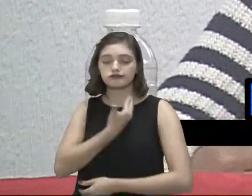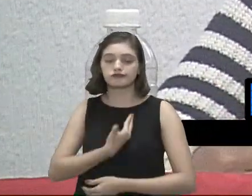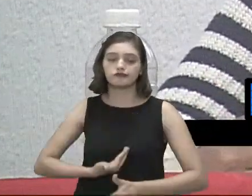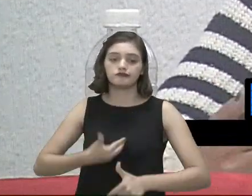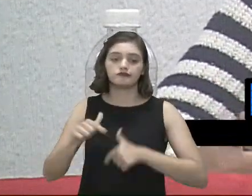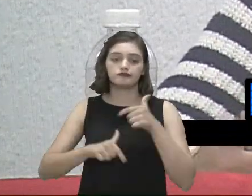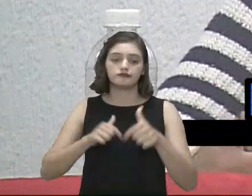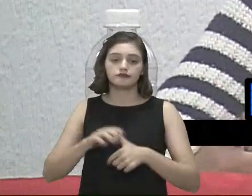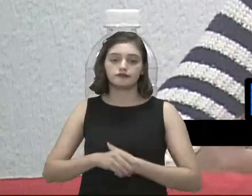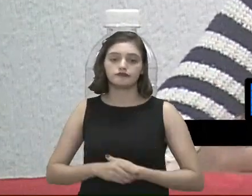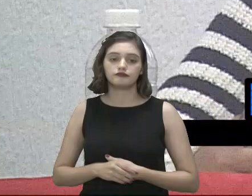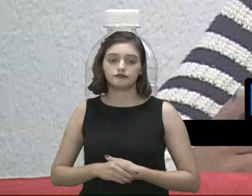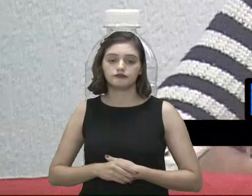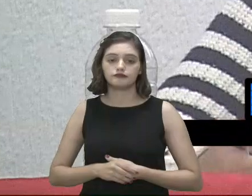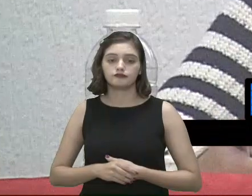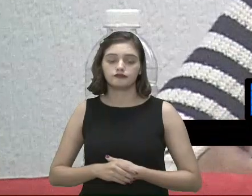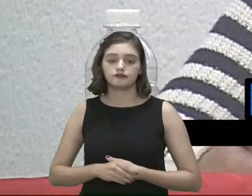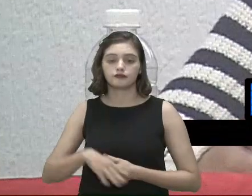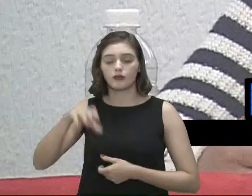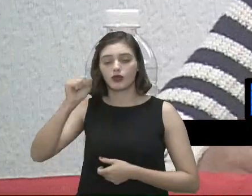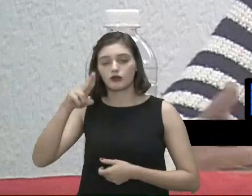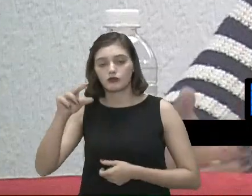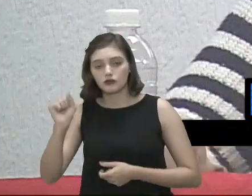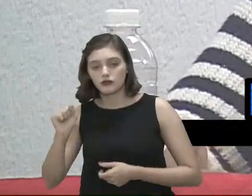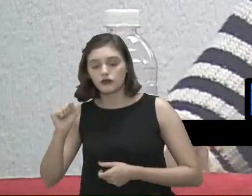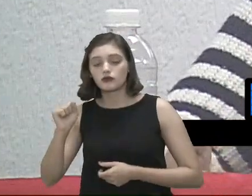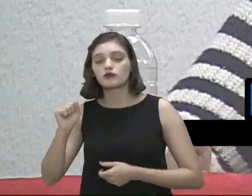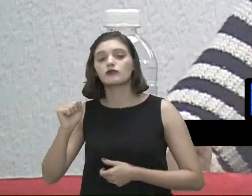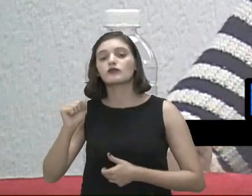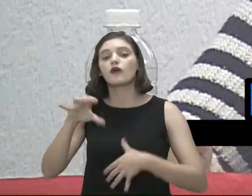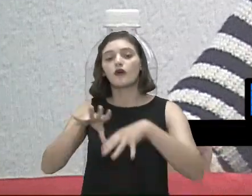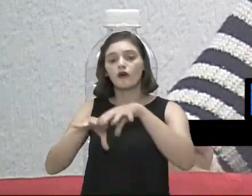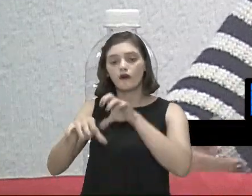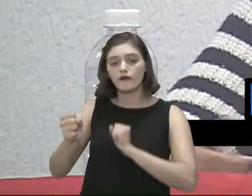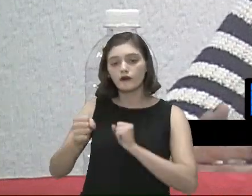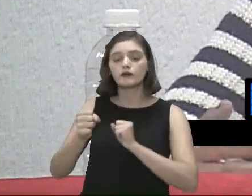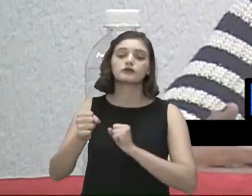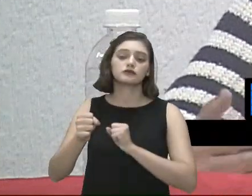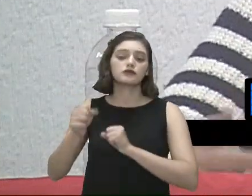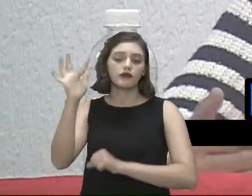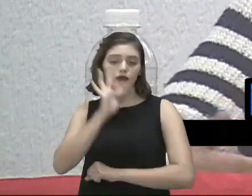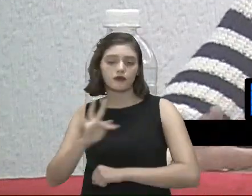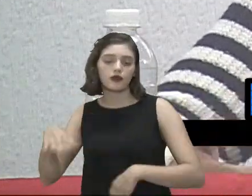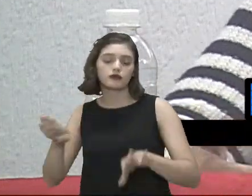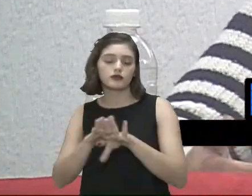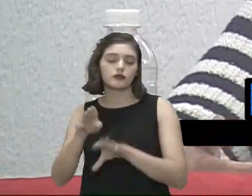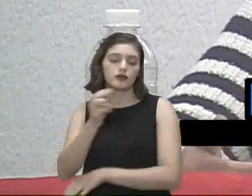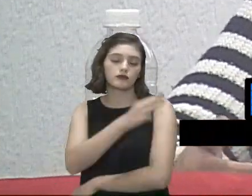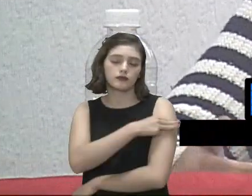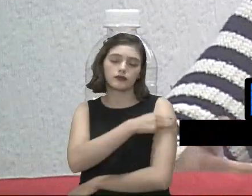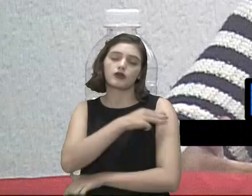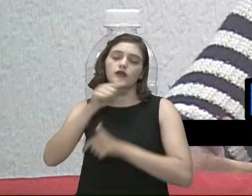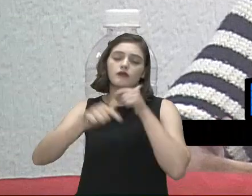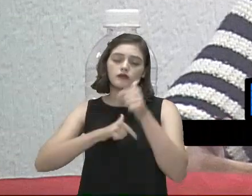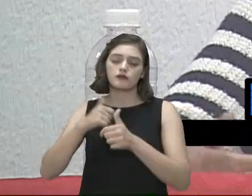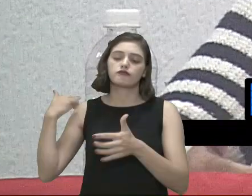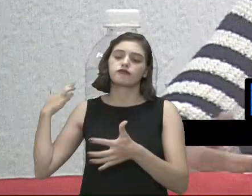né, com os trabalhadores do SUAS, tanto de nível superior quanto de nível médio. Então, isso vem sendo